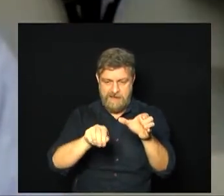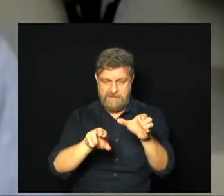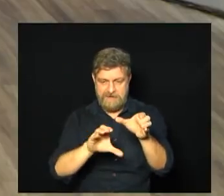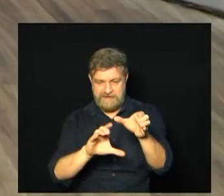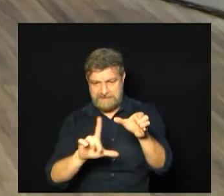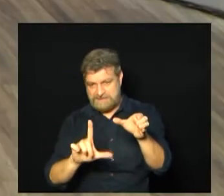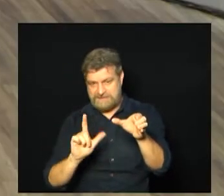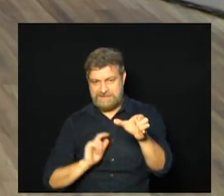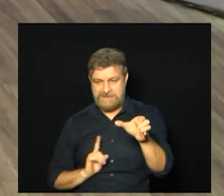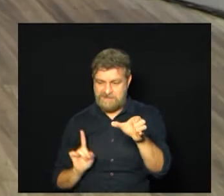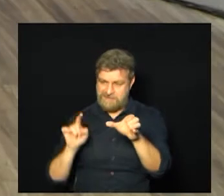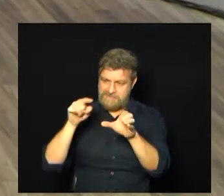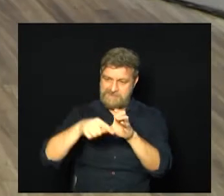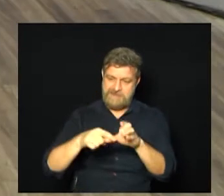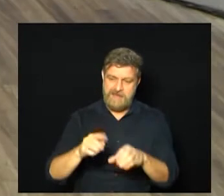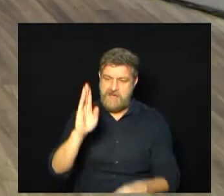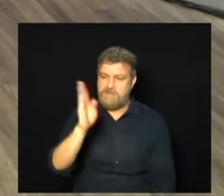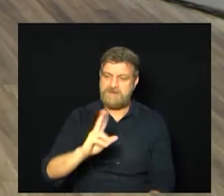foi campeão.